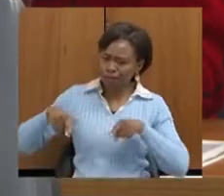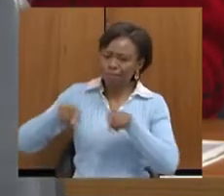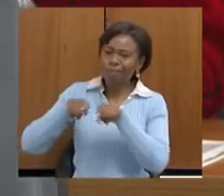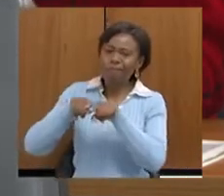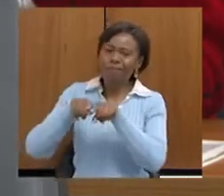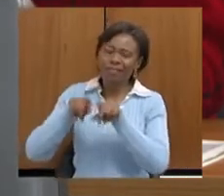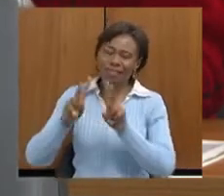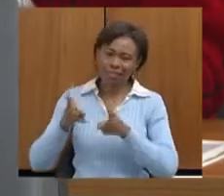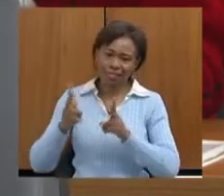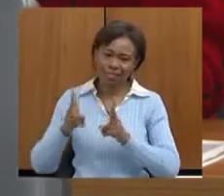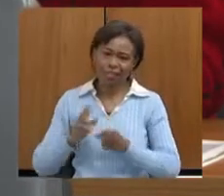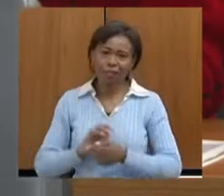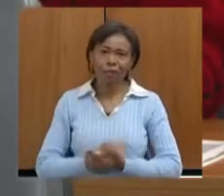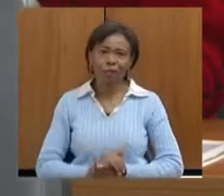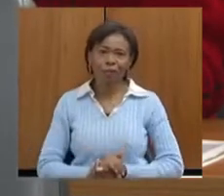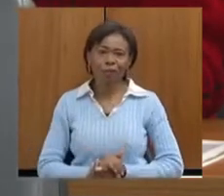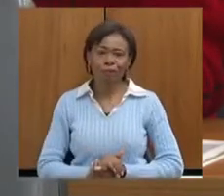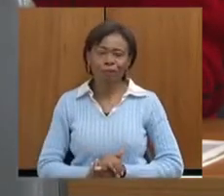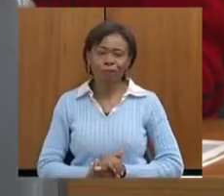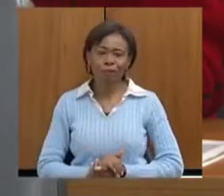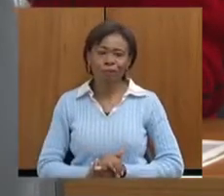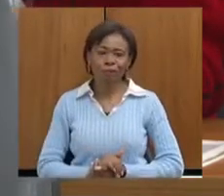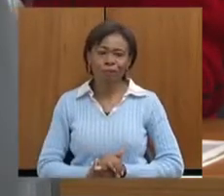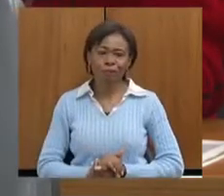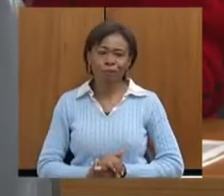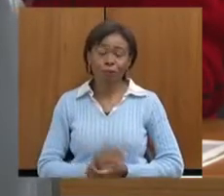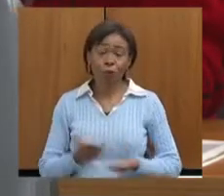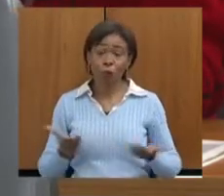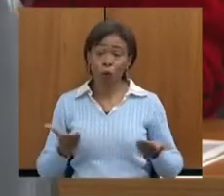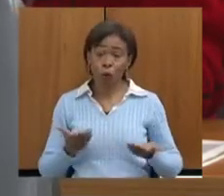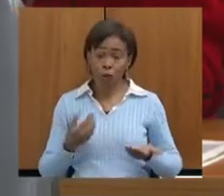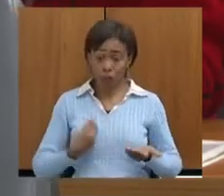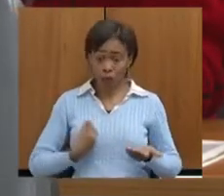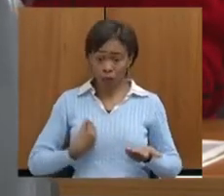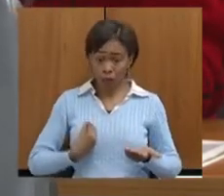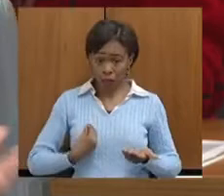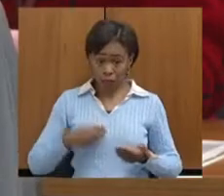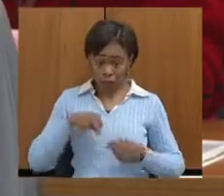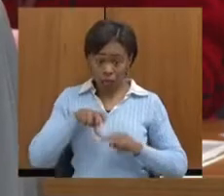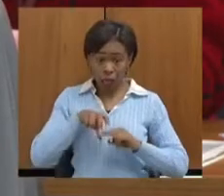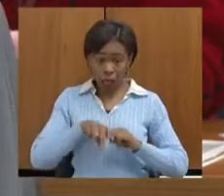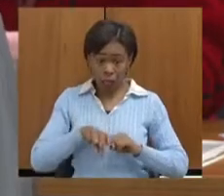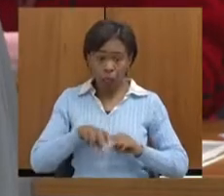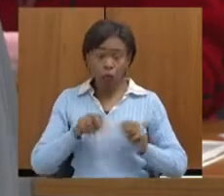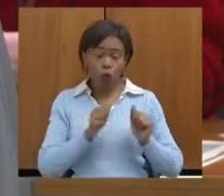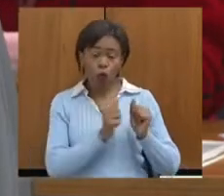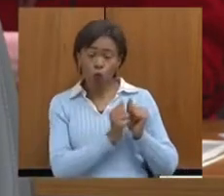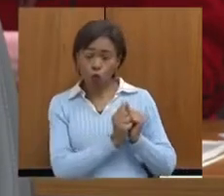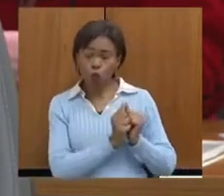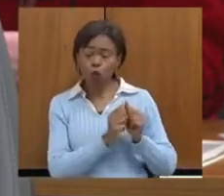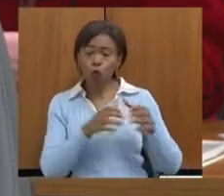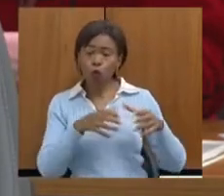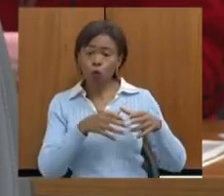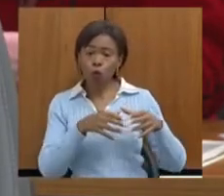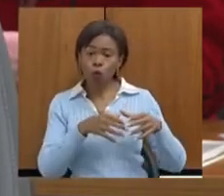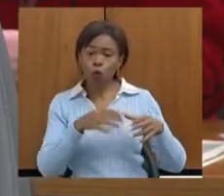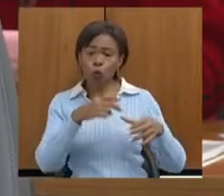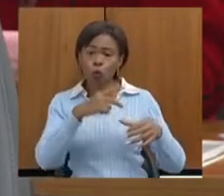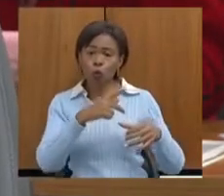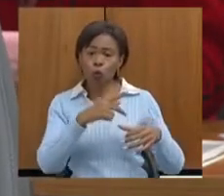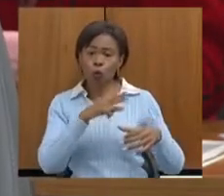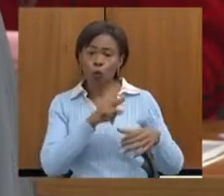estar aqui nesse espaço especialmente importante com povos originarios né o povo cure